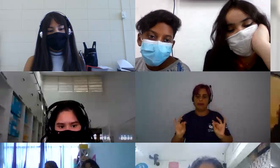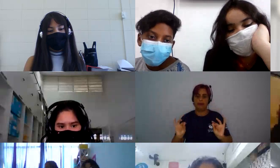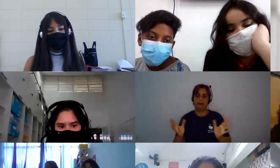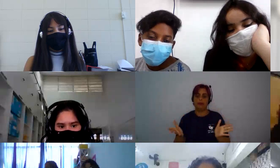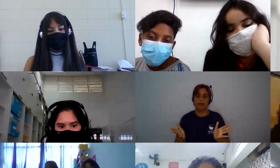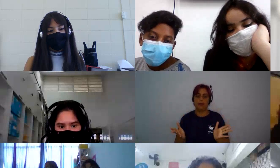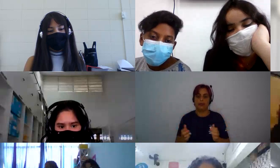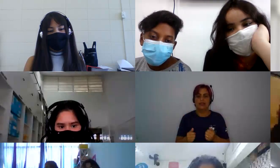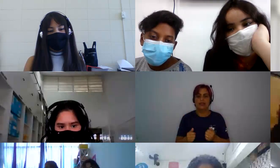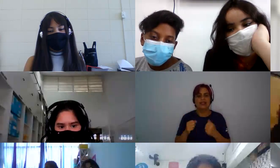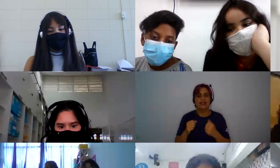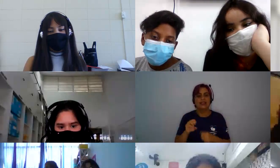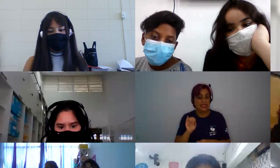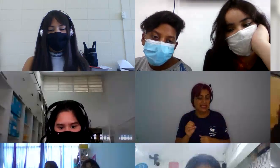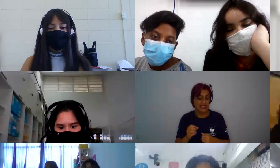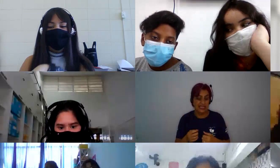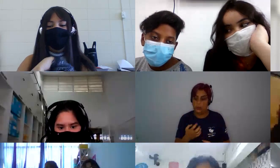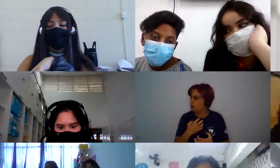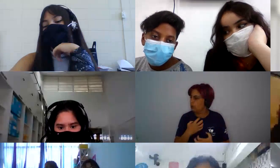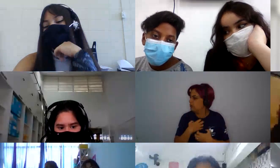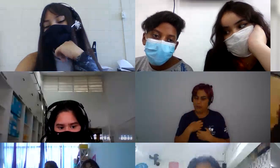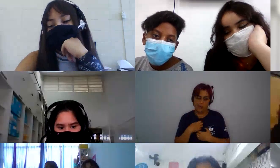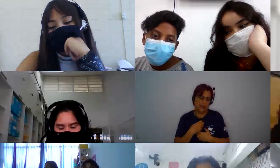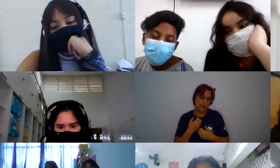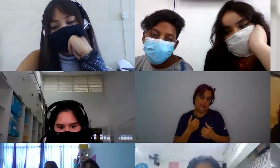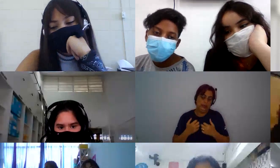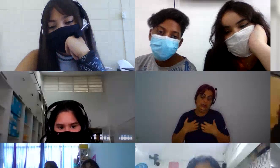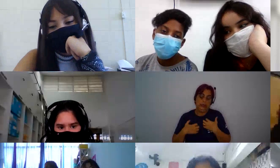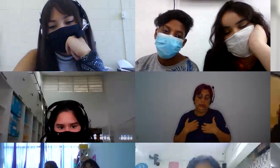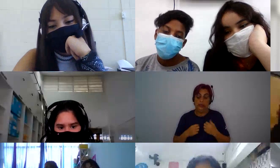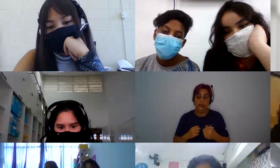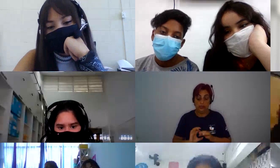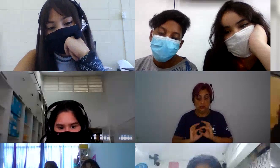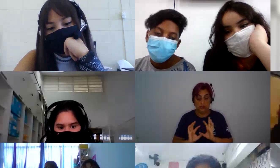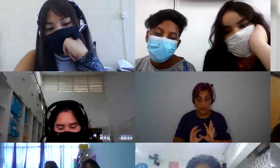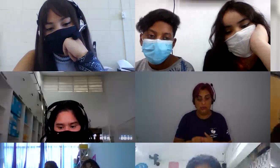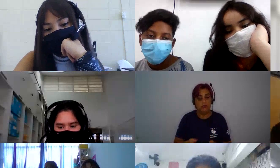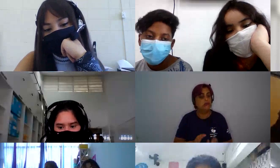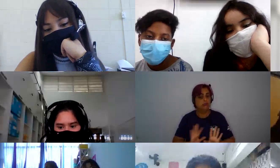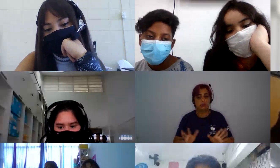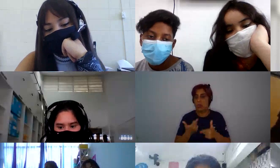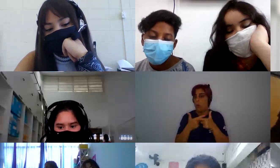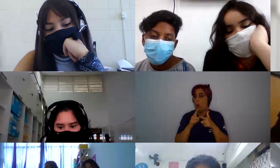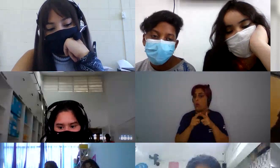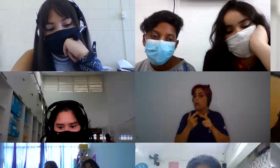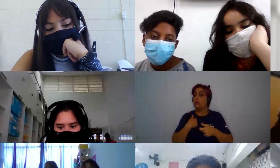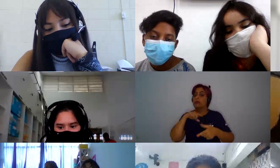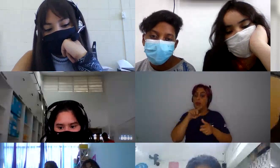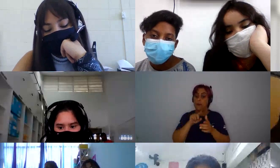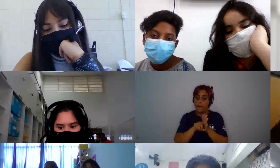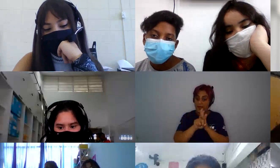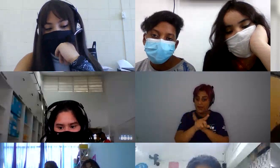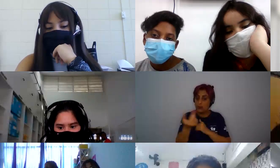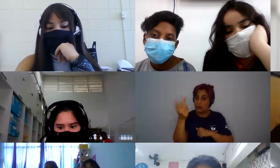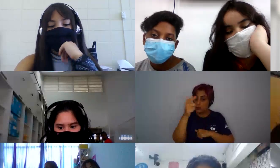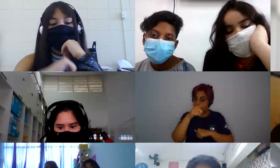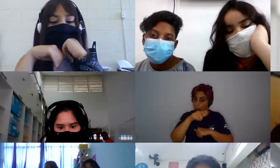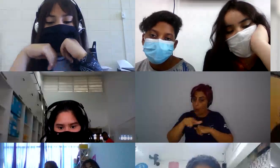Se sentir desconfortável não tem nada de errado. Mas a pergunta que eu de novo quero trazer